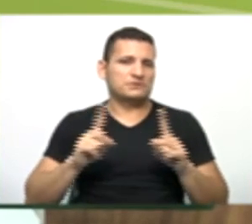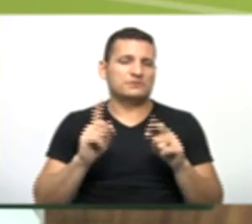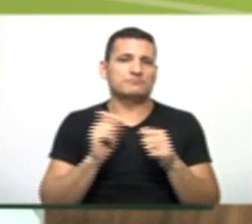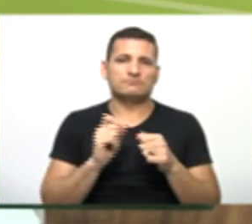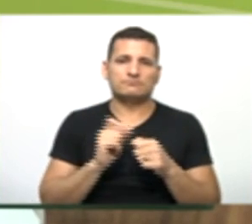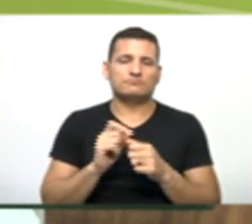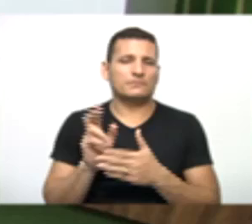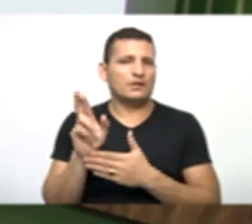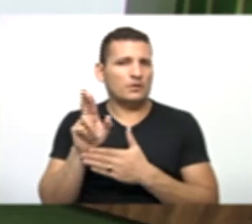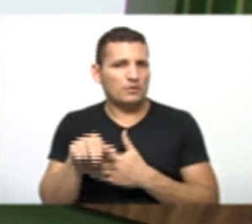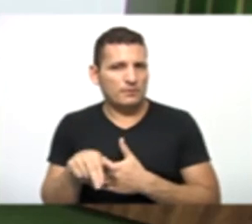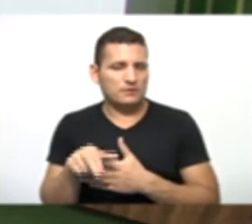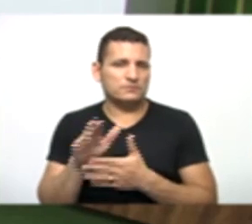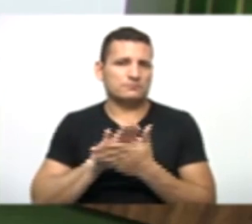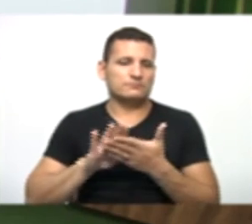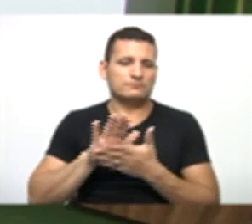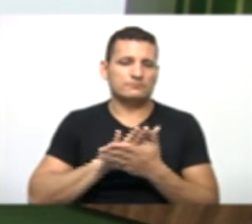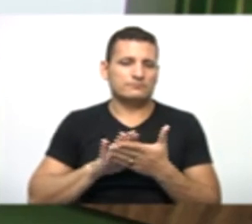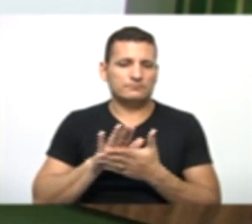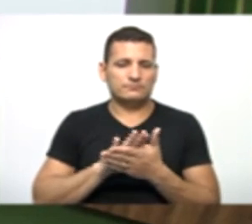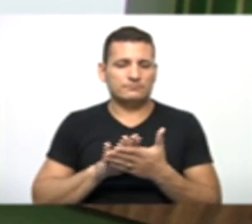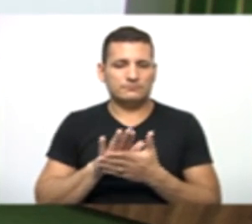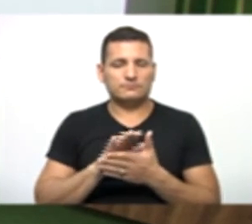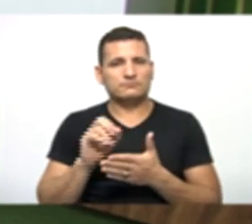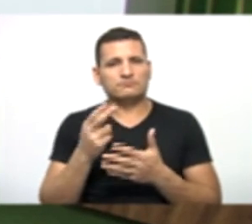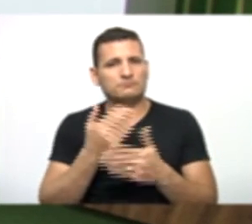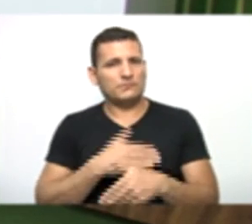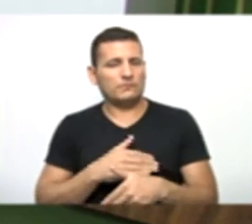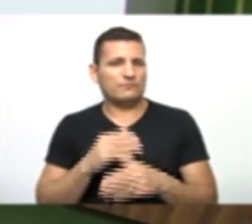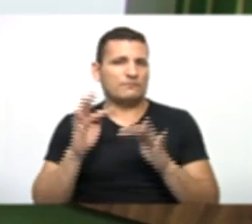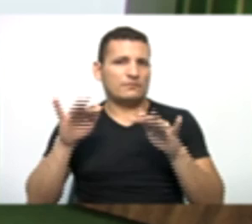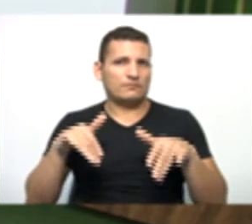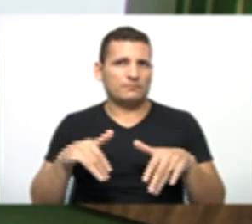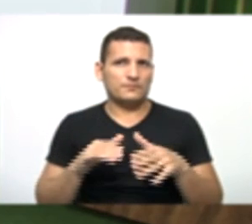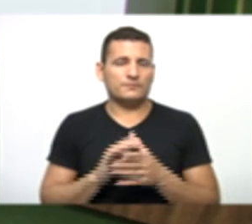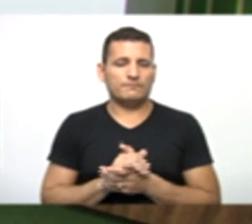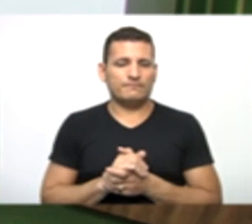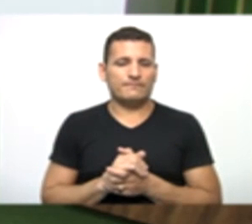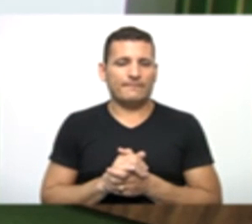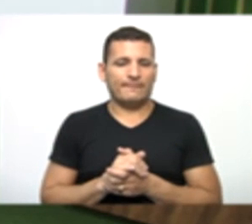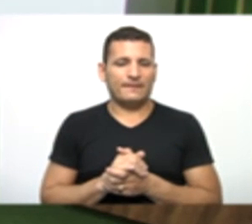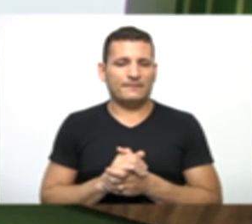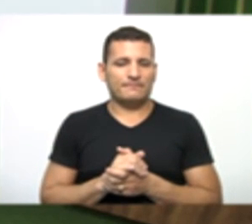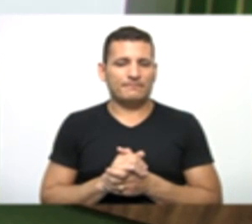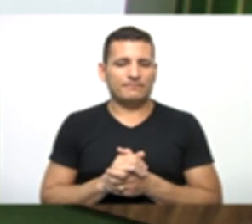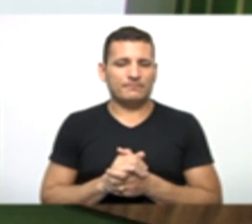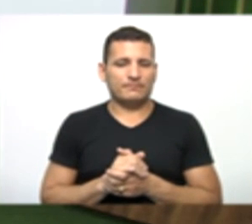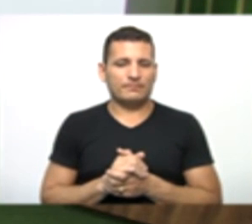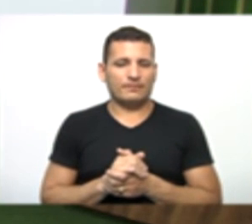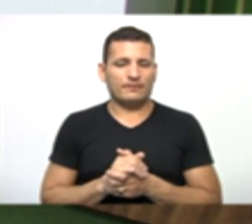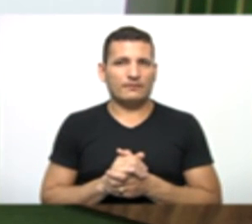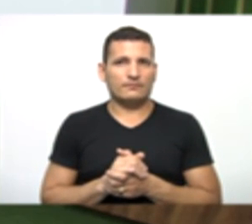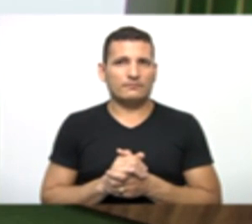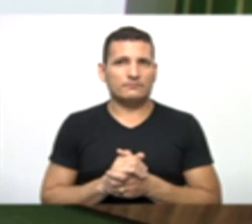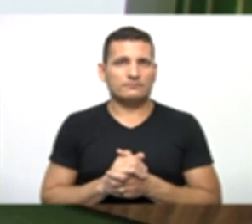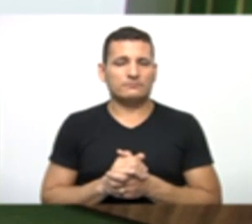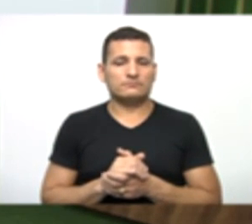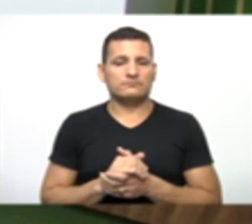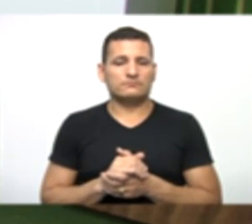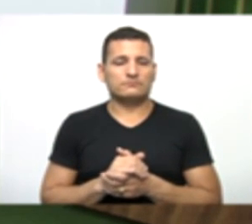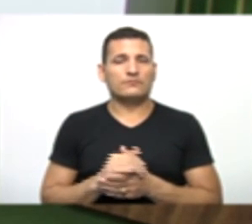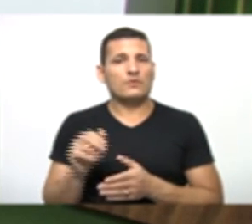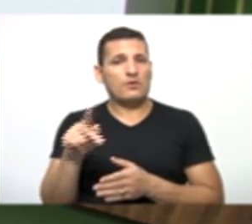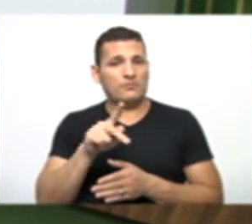a prova de recuperação, nem a prova de exame final. Hoje, nossos alunos matam esse negócio. E aí, para o professor presencial,